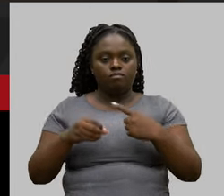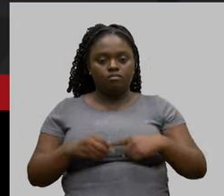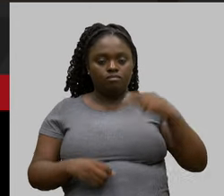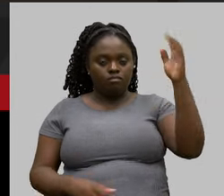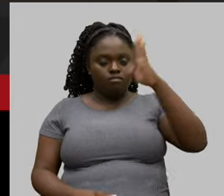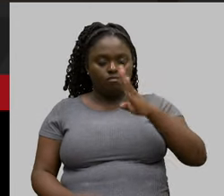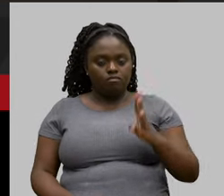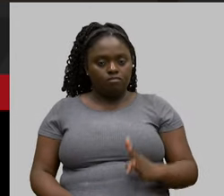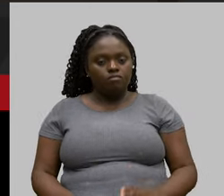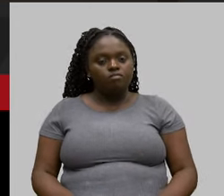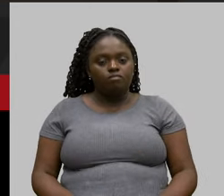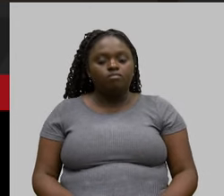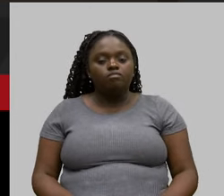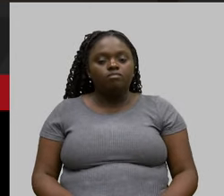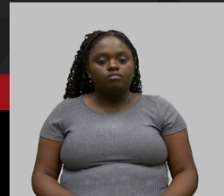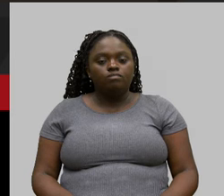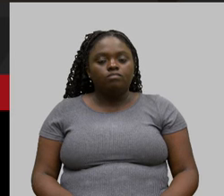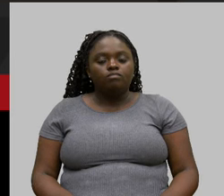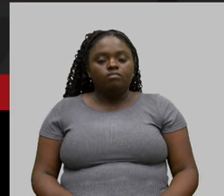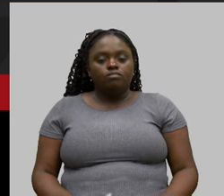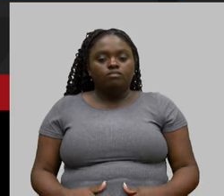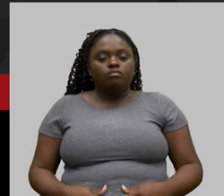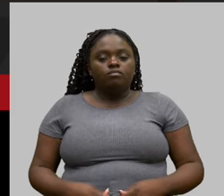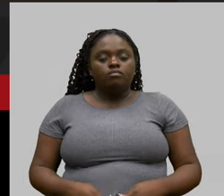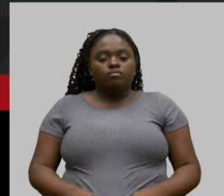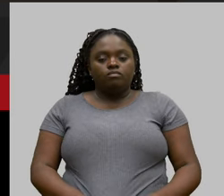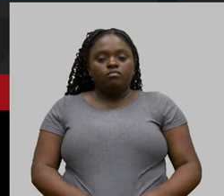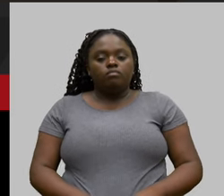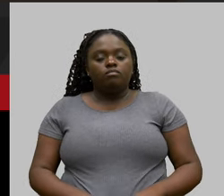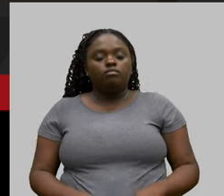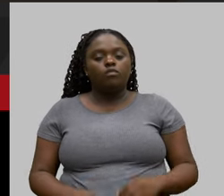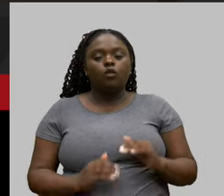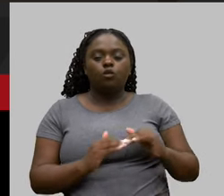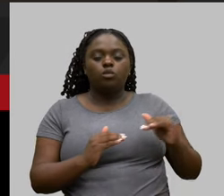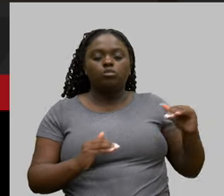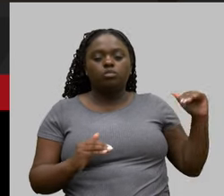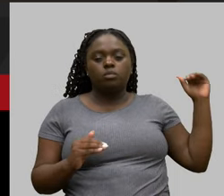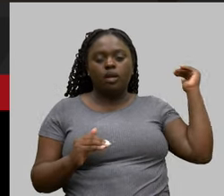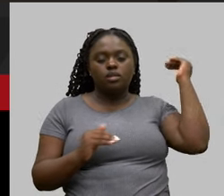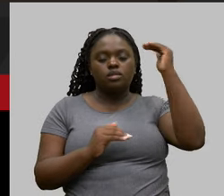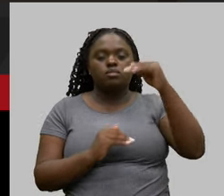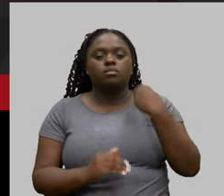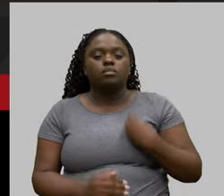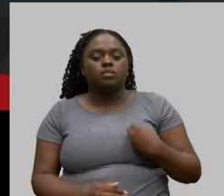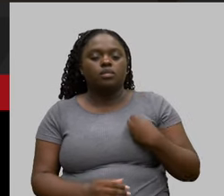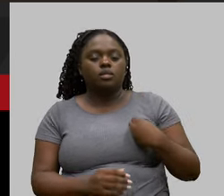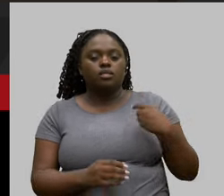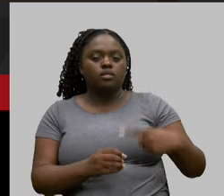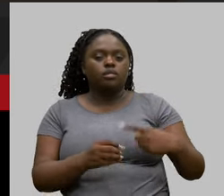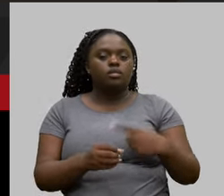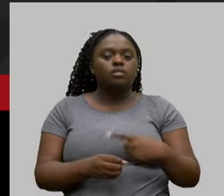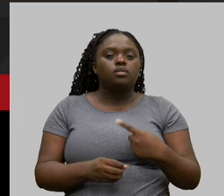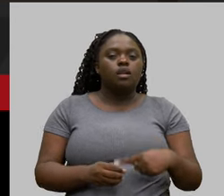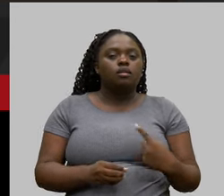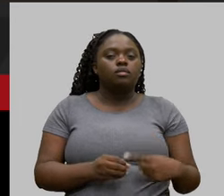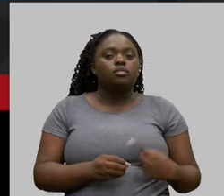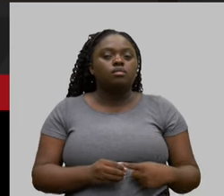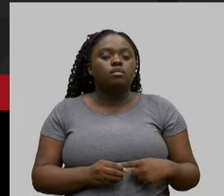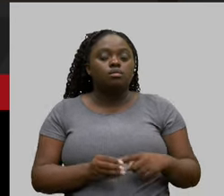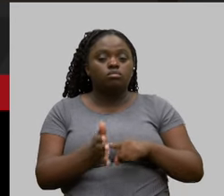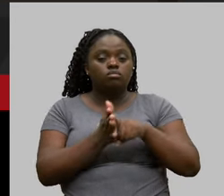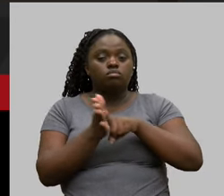benefícios previdenciários foram superiores ao fundo de participação dos Municípios Esses são dados de